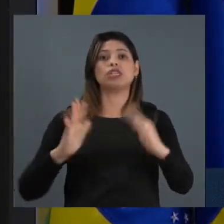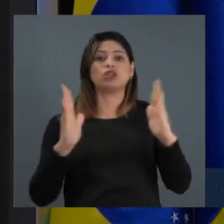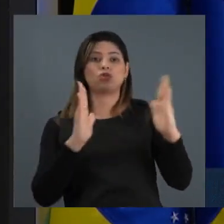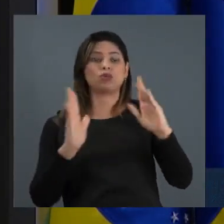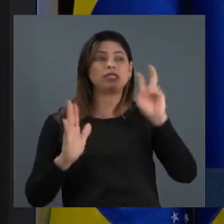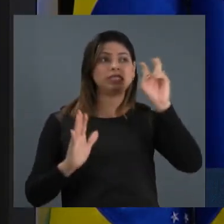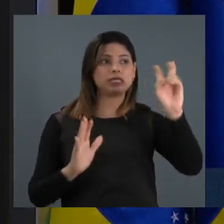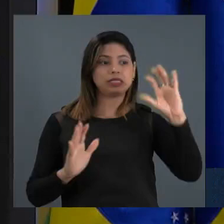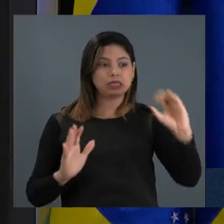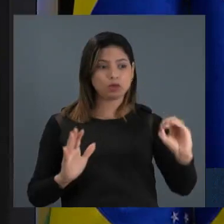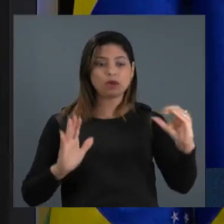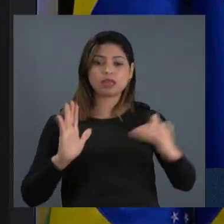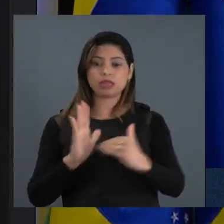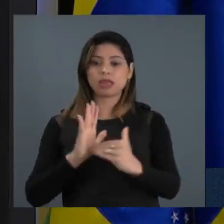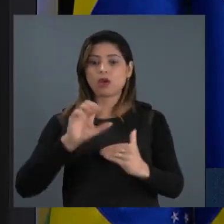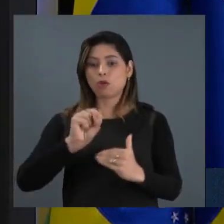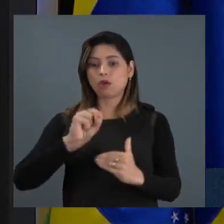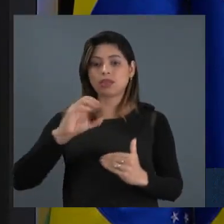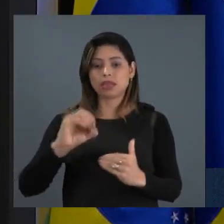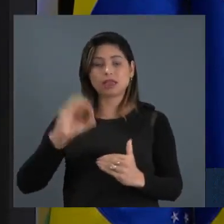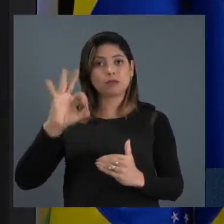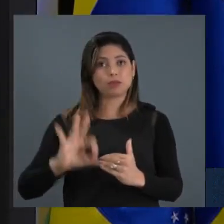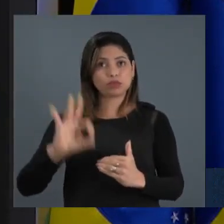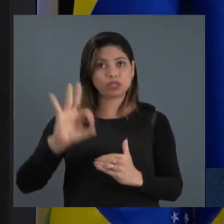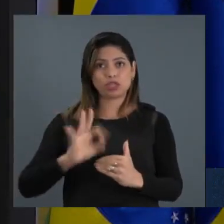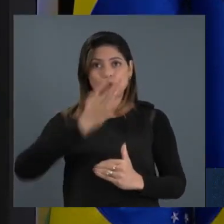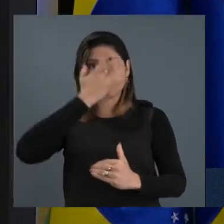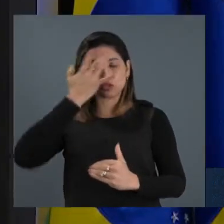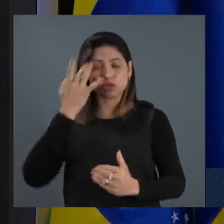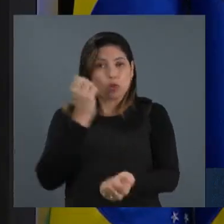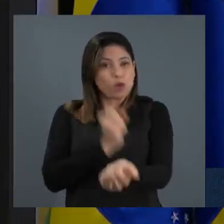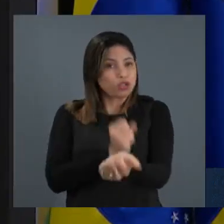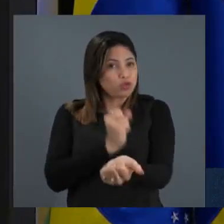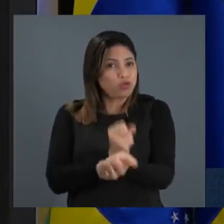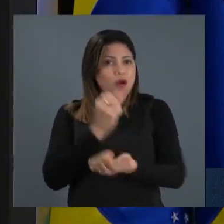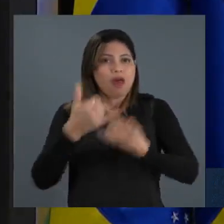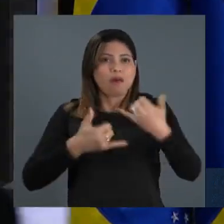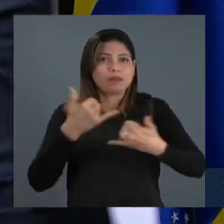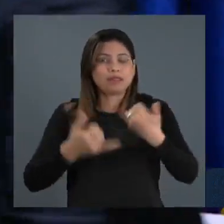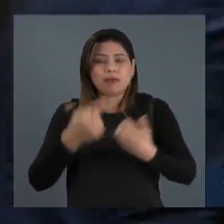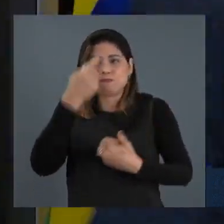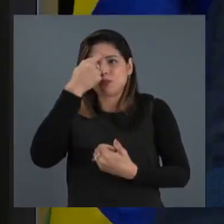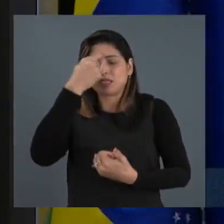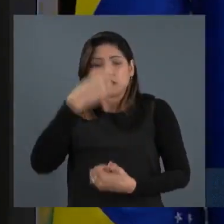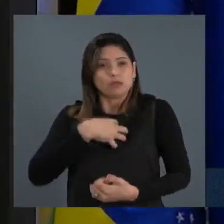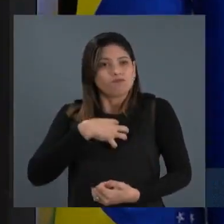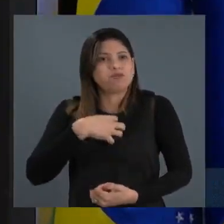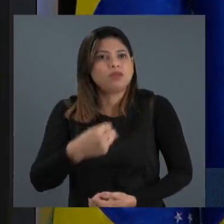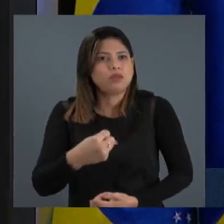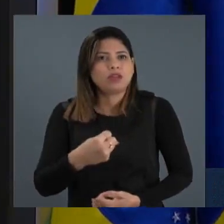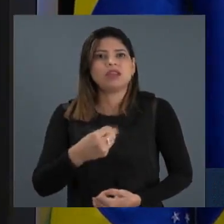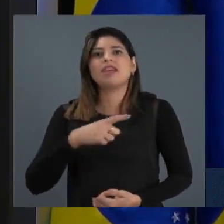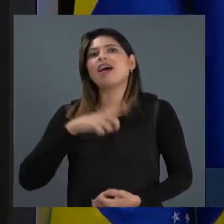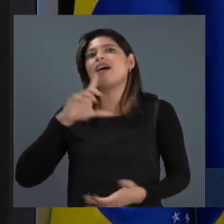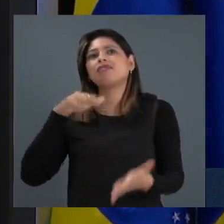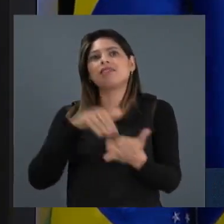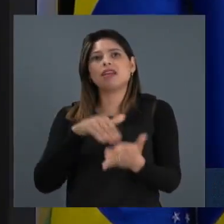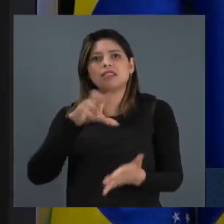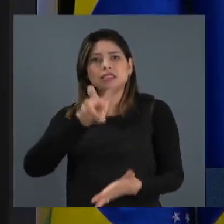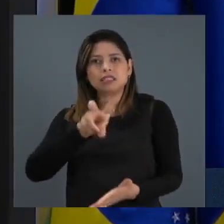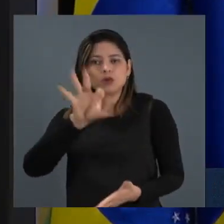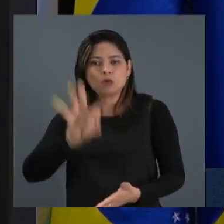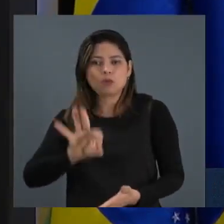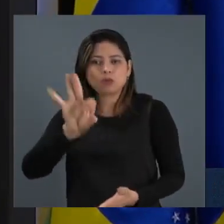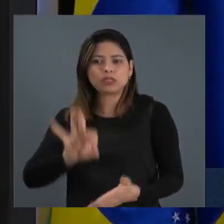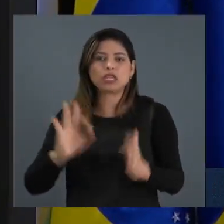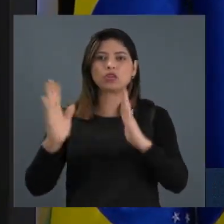e 80% dos ludopatas já pensaram em suicídio. Média da população é 5%. E entre 13%